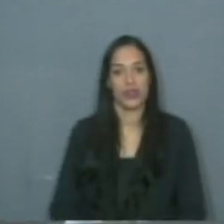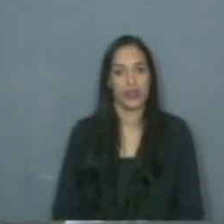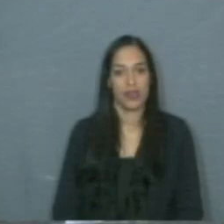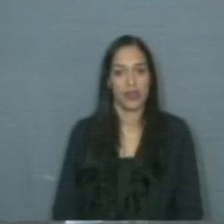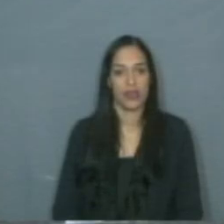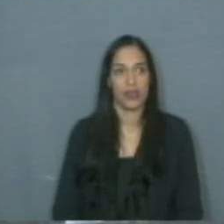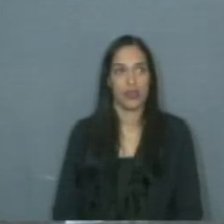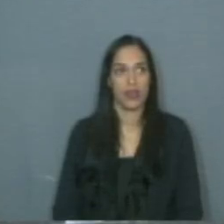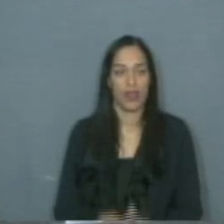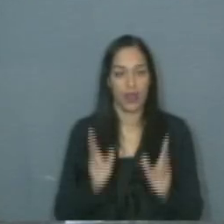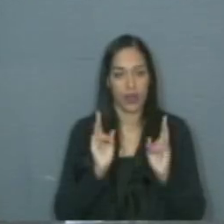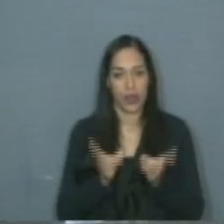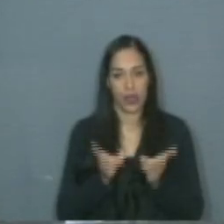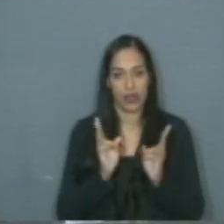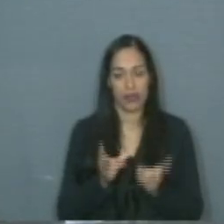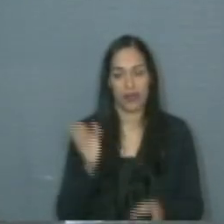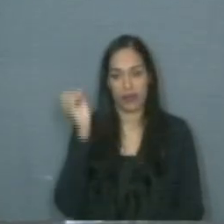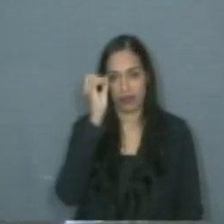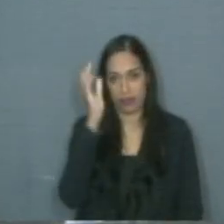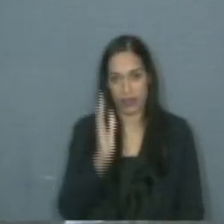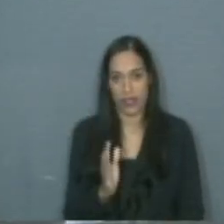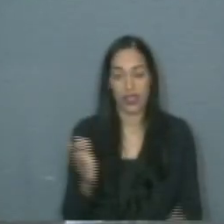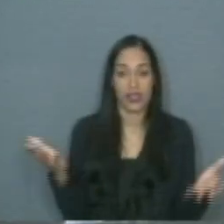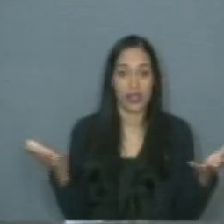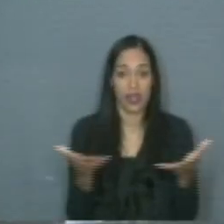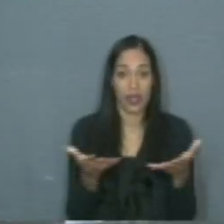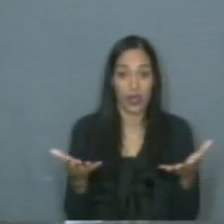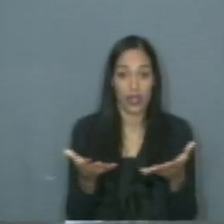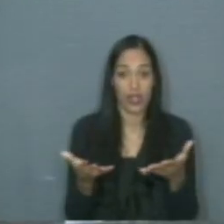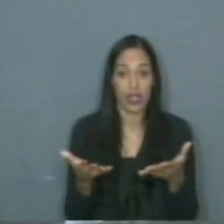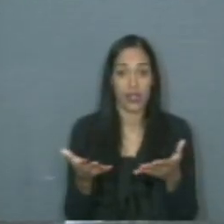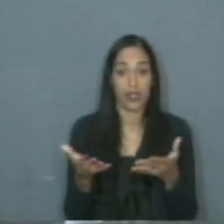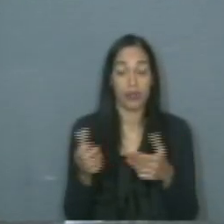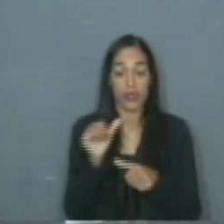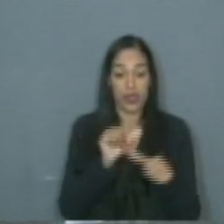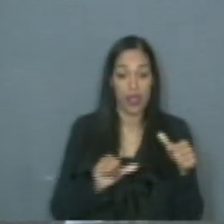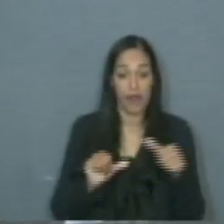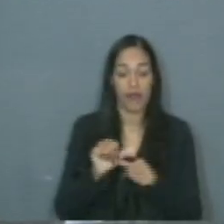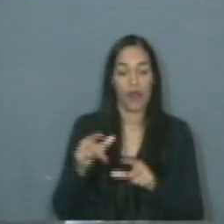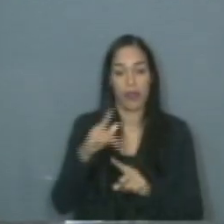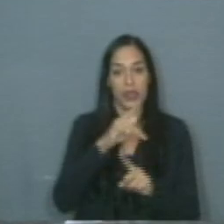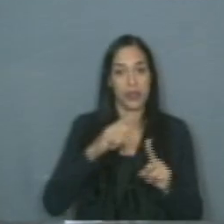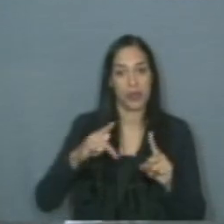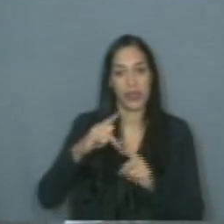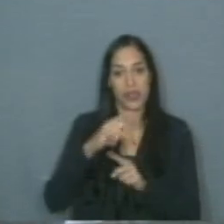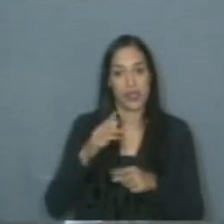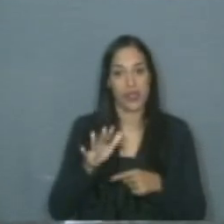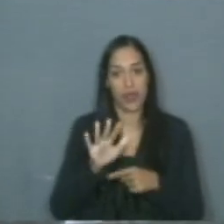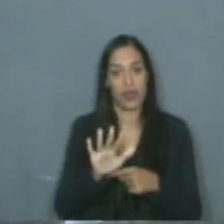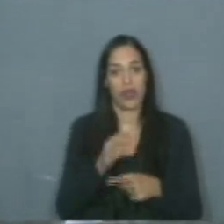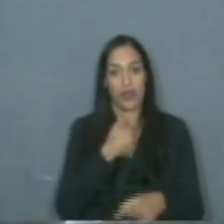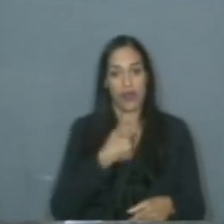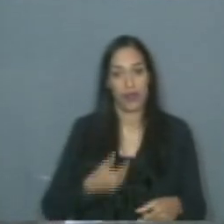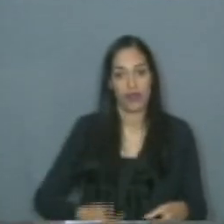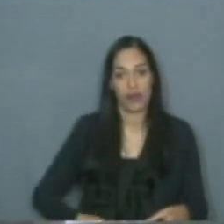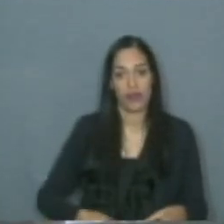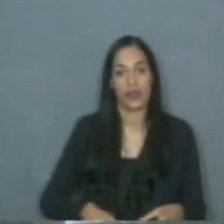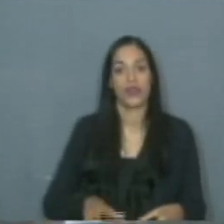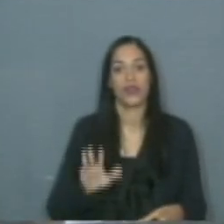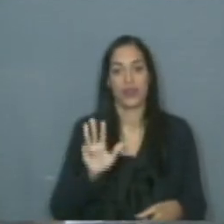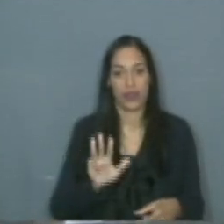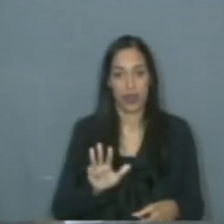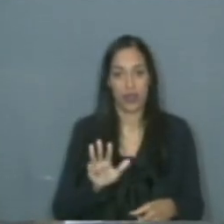também não para por aí. O Brasil agora, depois da reforma tributária, que quem apresentou? O governo Lula. Vai ter uma